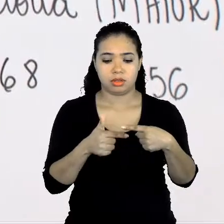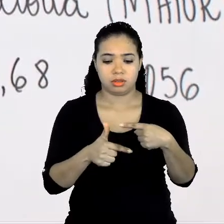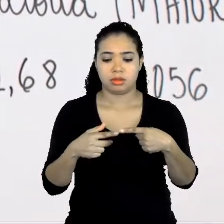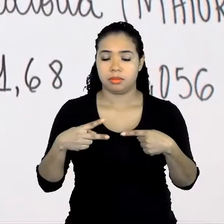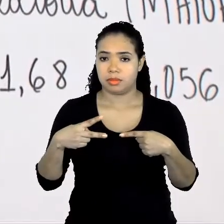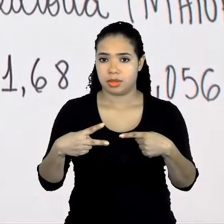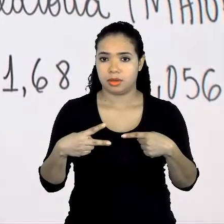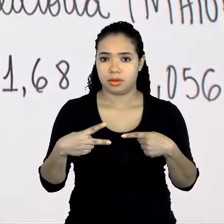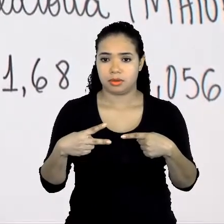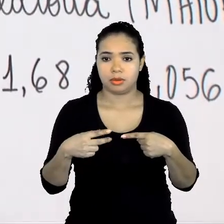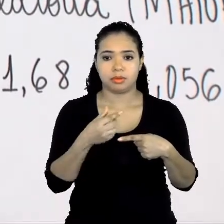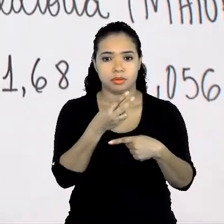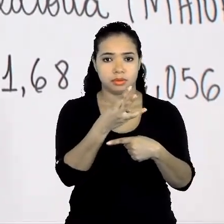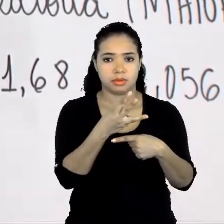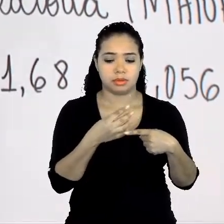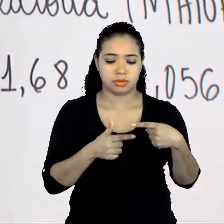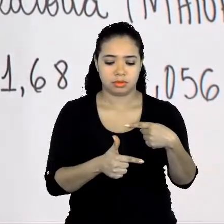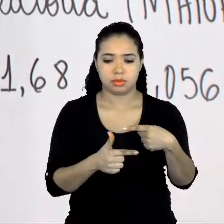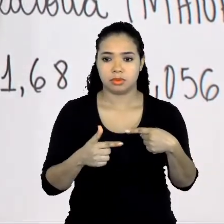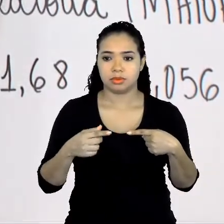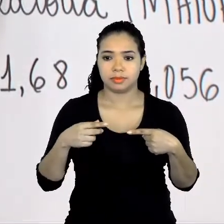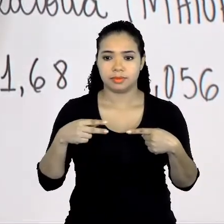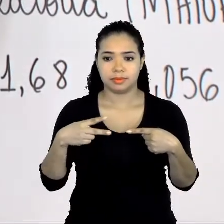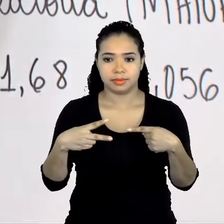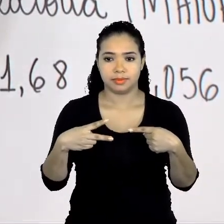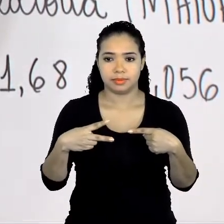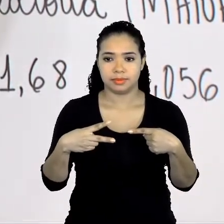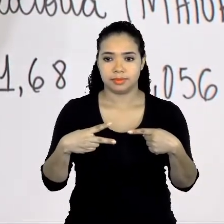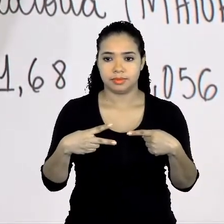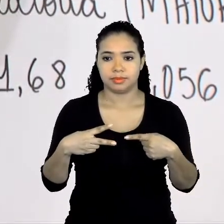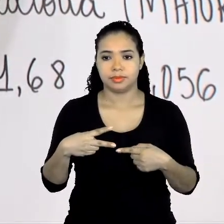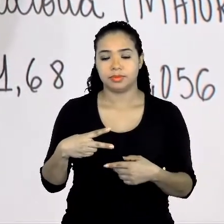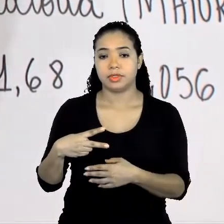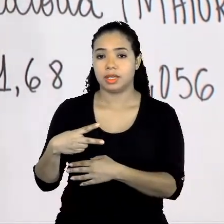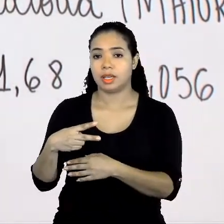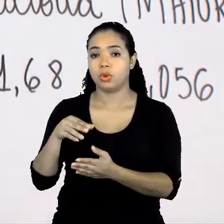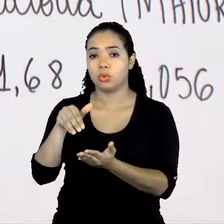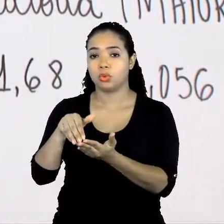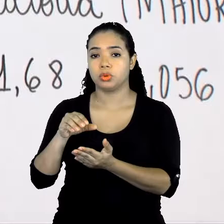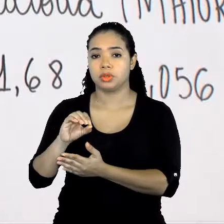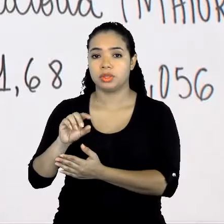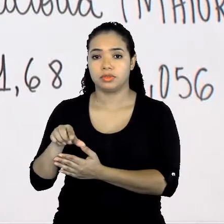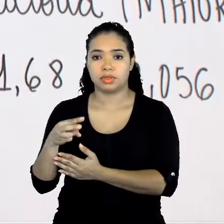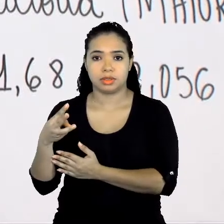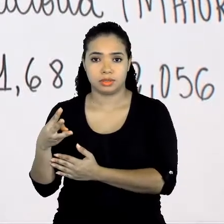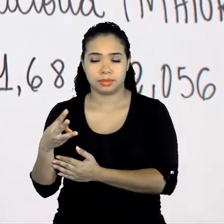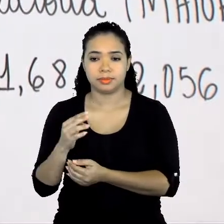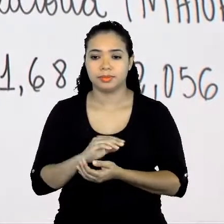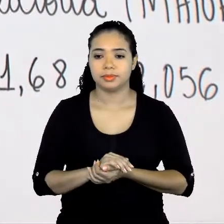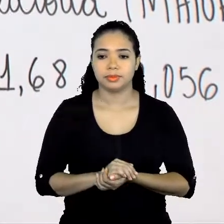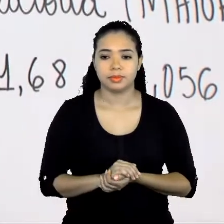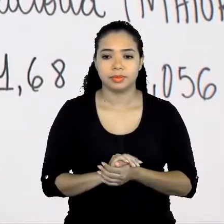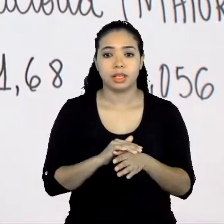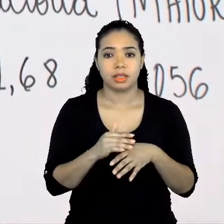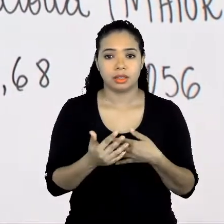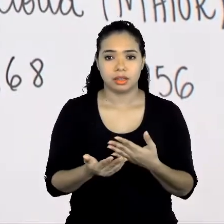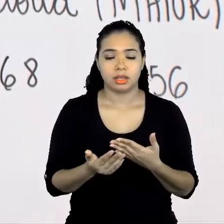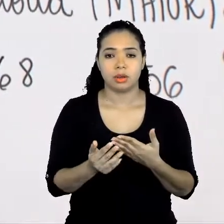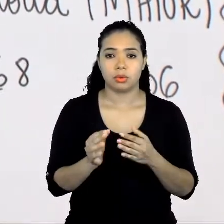quem? 0,3 ou 3 décimos. Então, eu coloquei aqui, ó, em